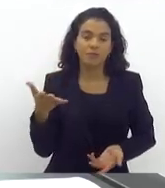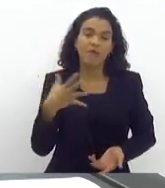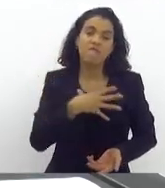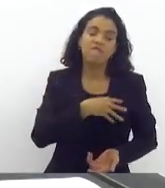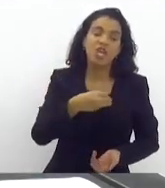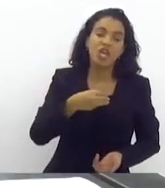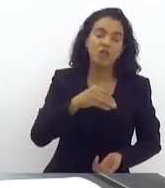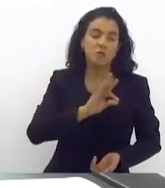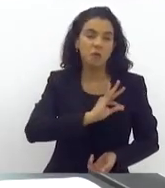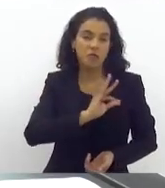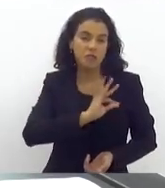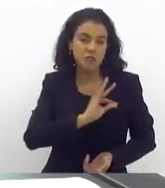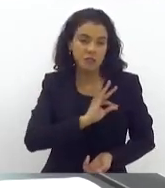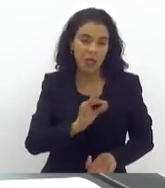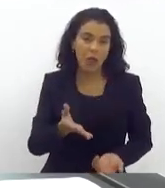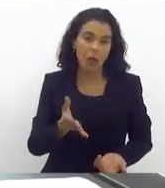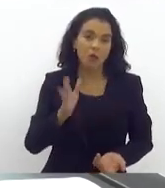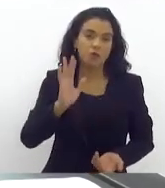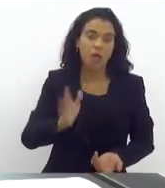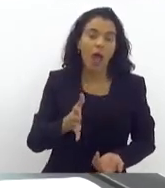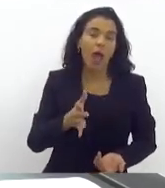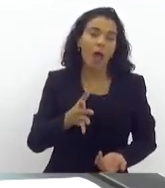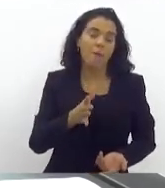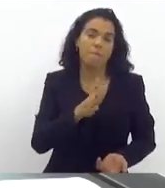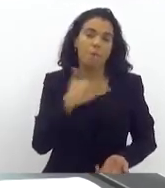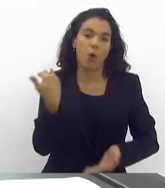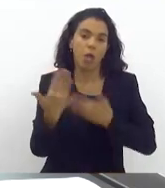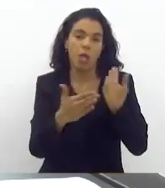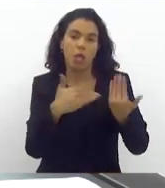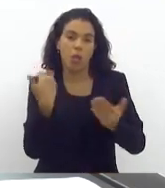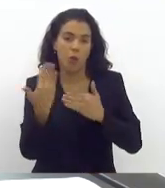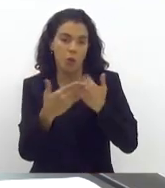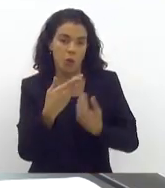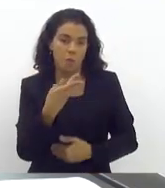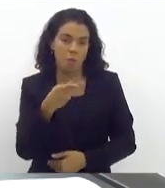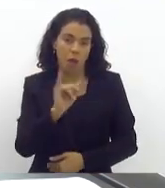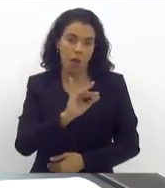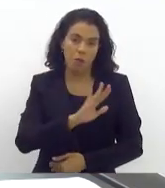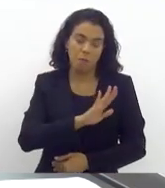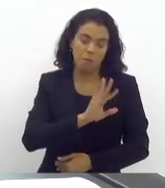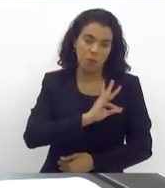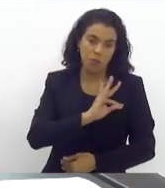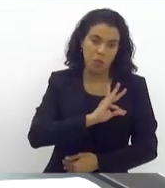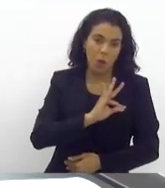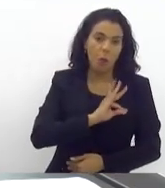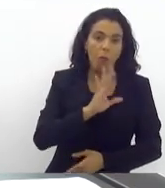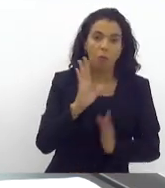filhos de policiais mortos por ano a gente tem para ter uma dimensão de qual seria